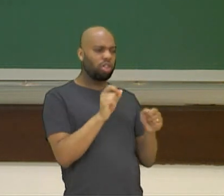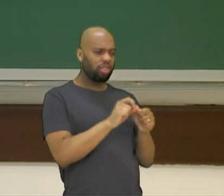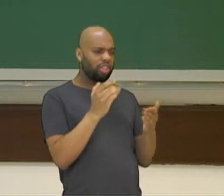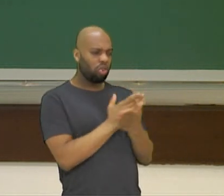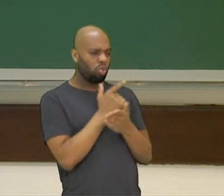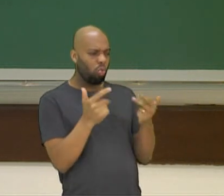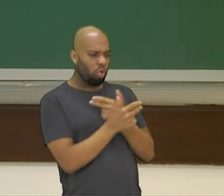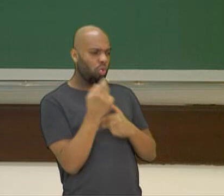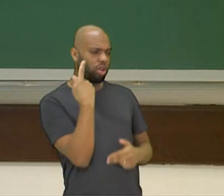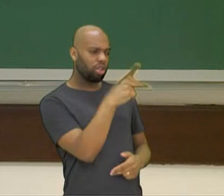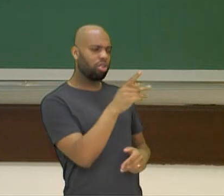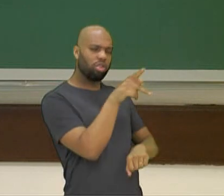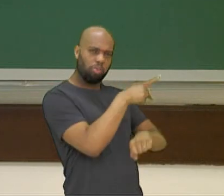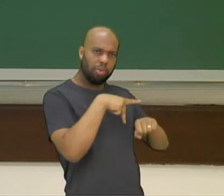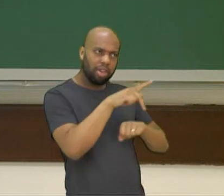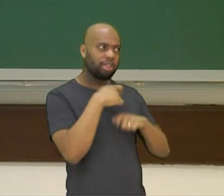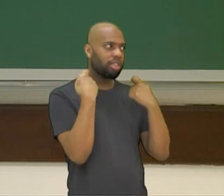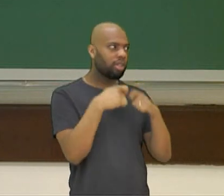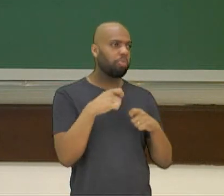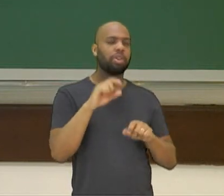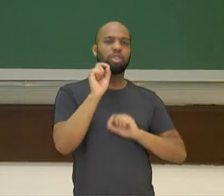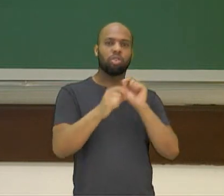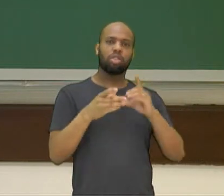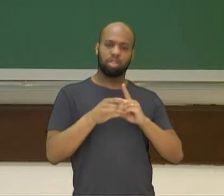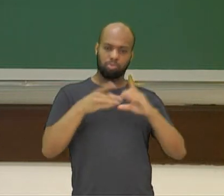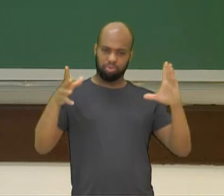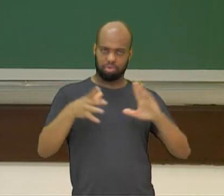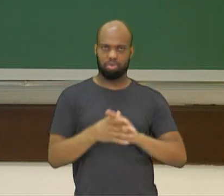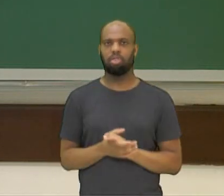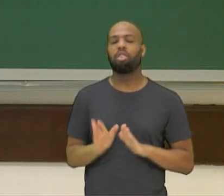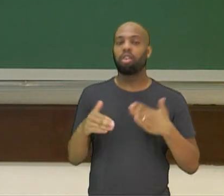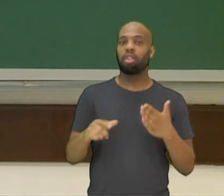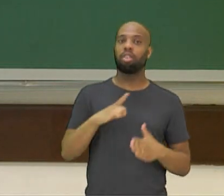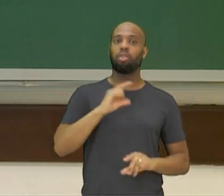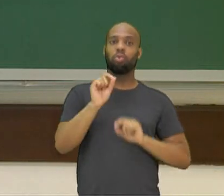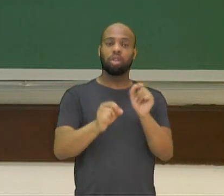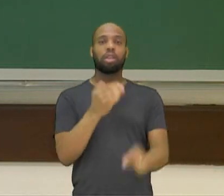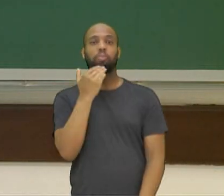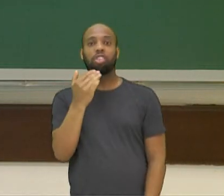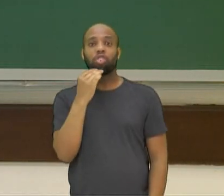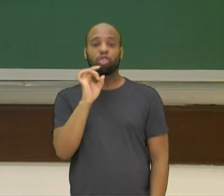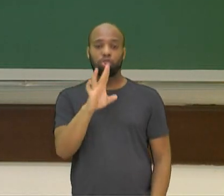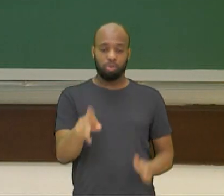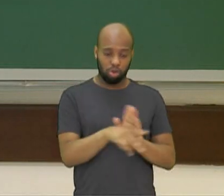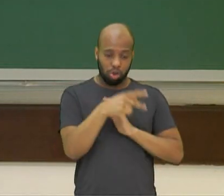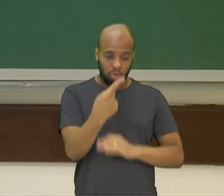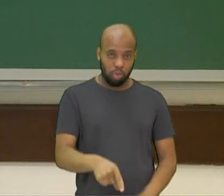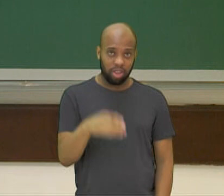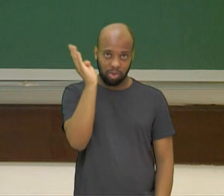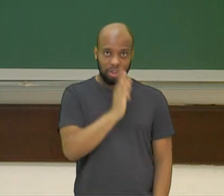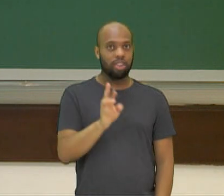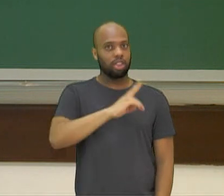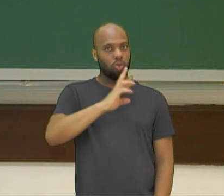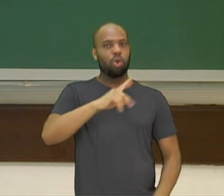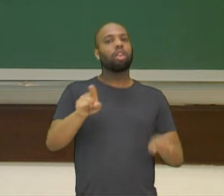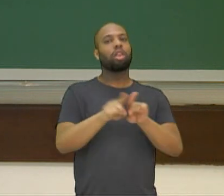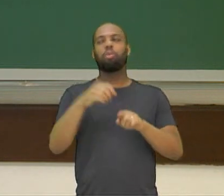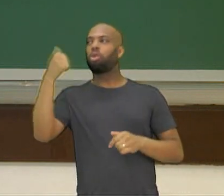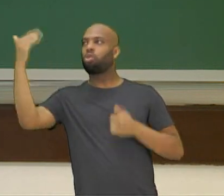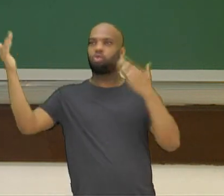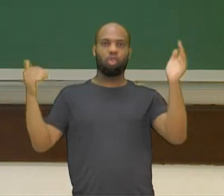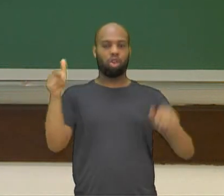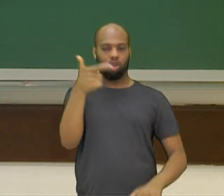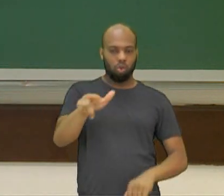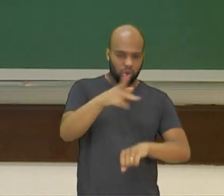seu país, você tem que se democratizar. Então o apelo não era só nacional, ele também era